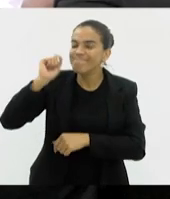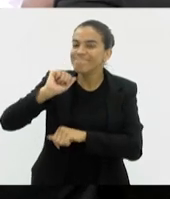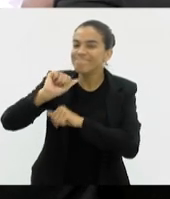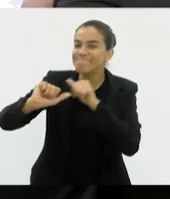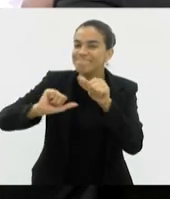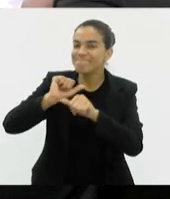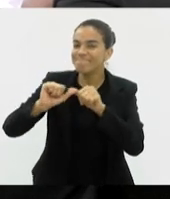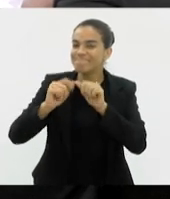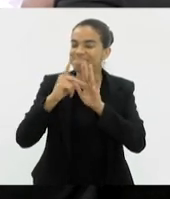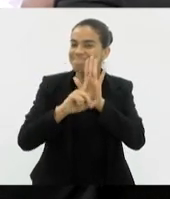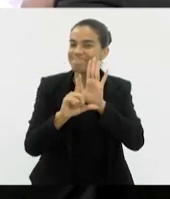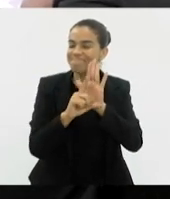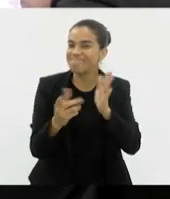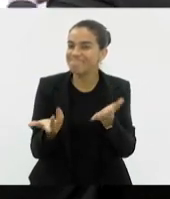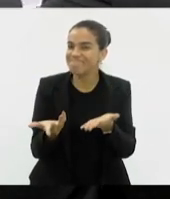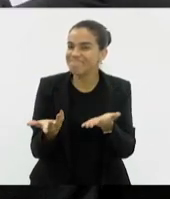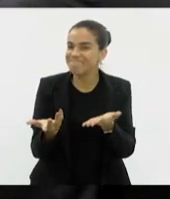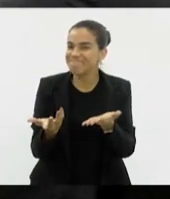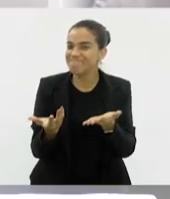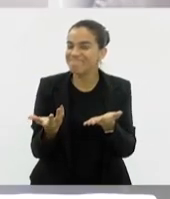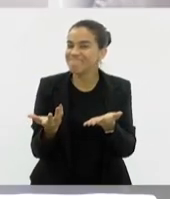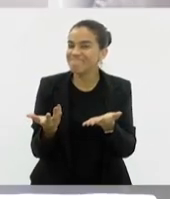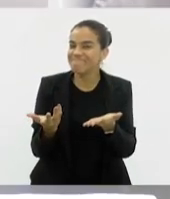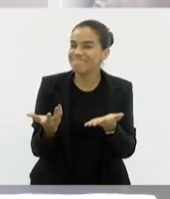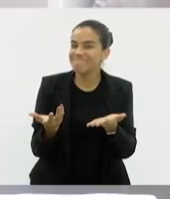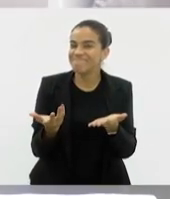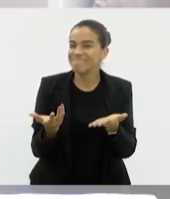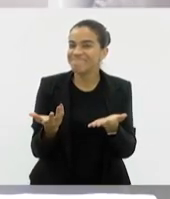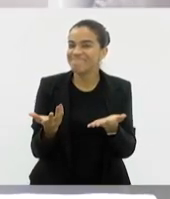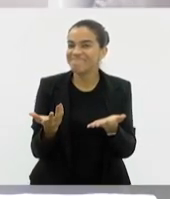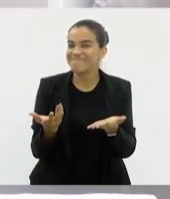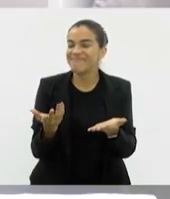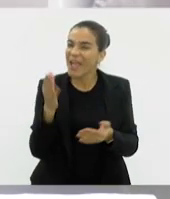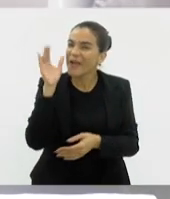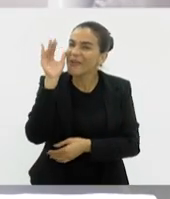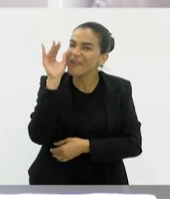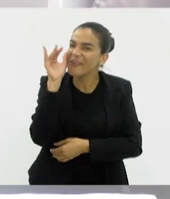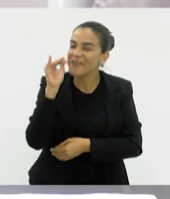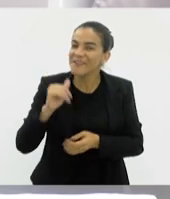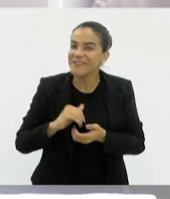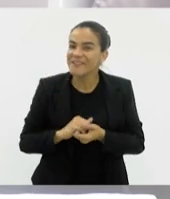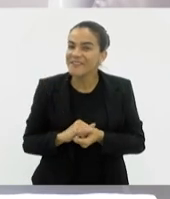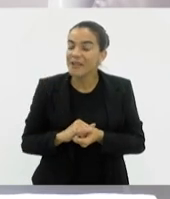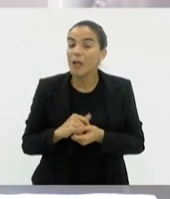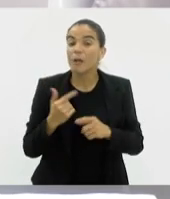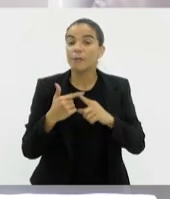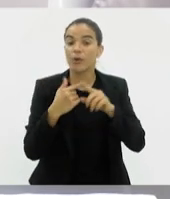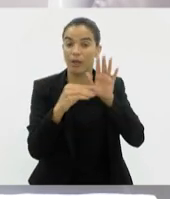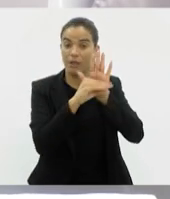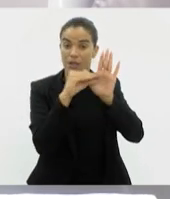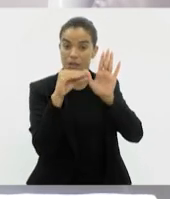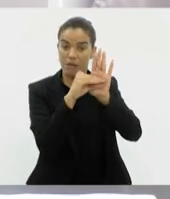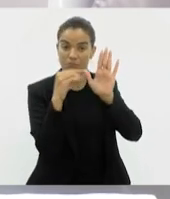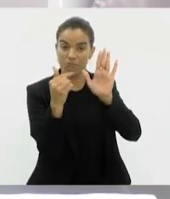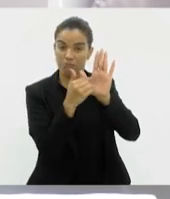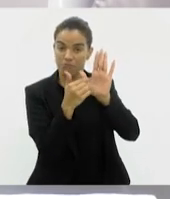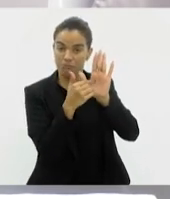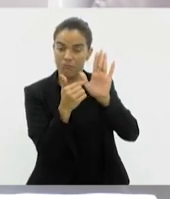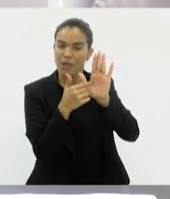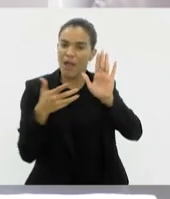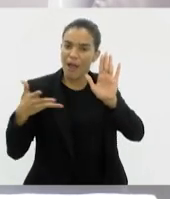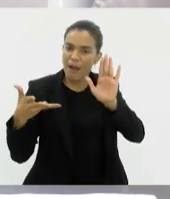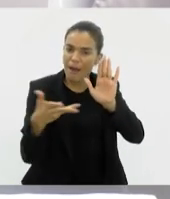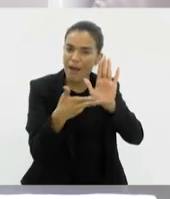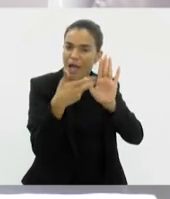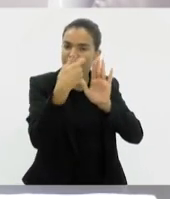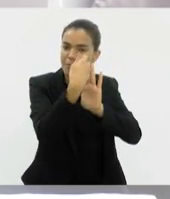foi a... Deputado Cozolino, as emendas contemplam... As emendas contemplam, até porque aprimoram a